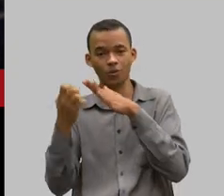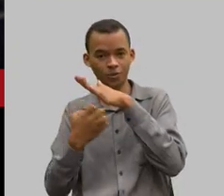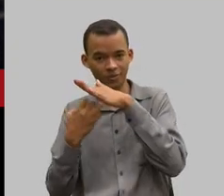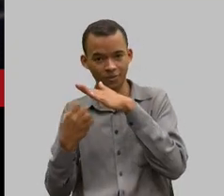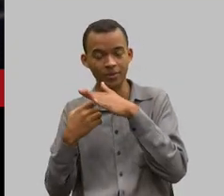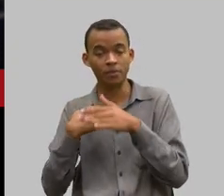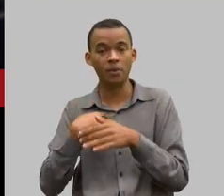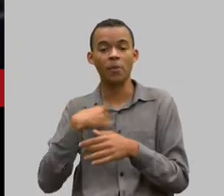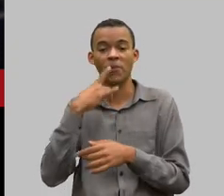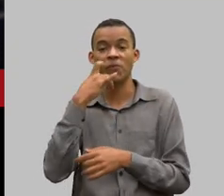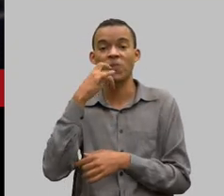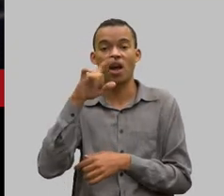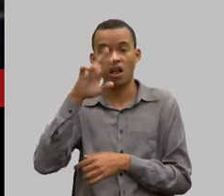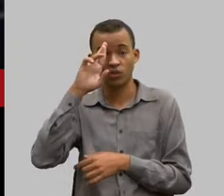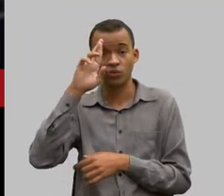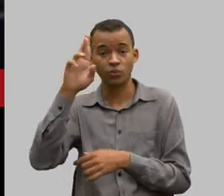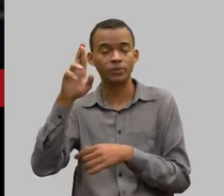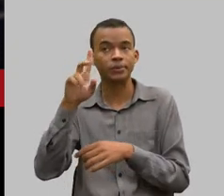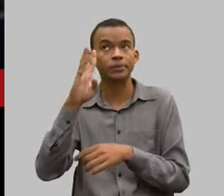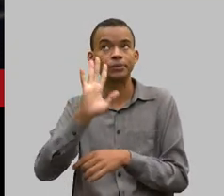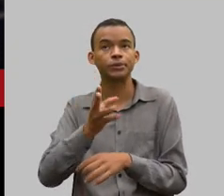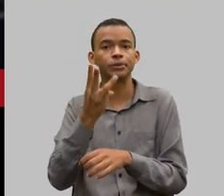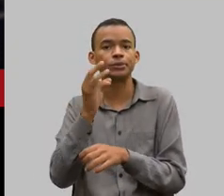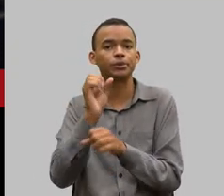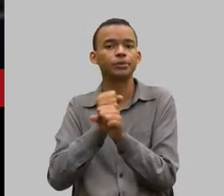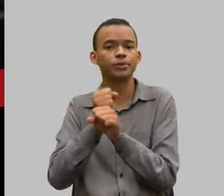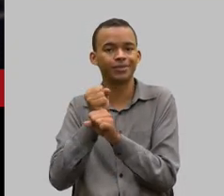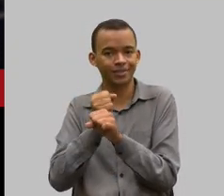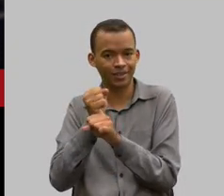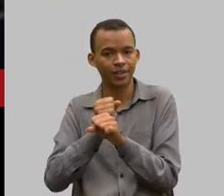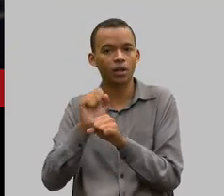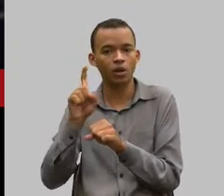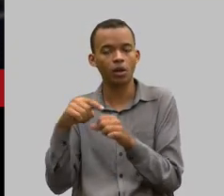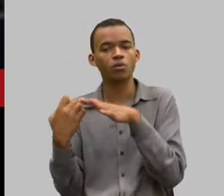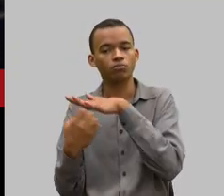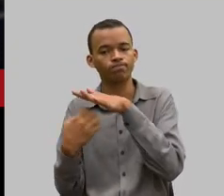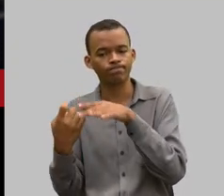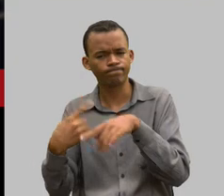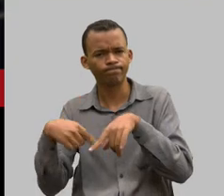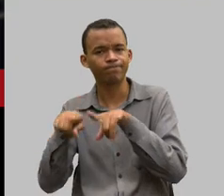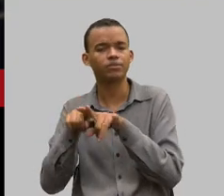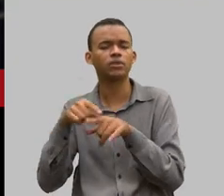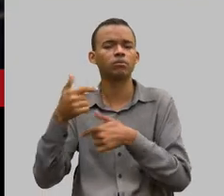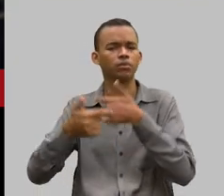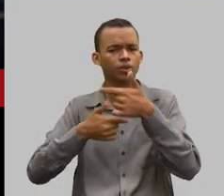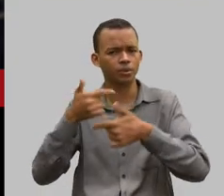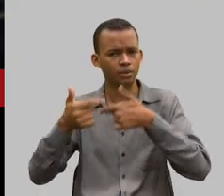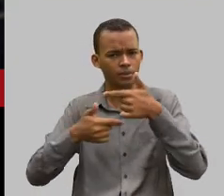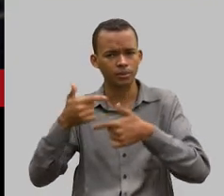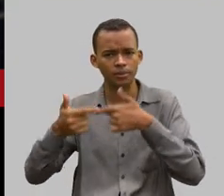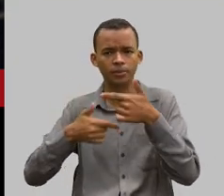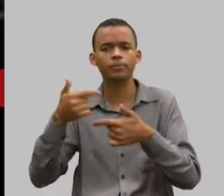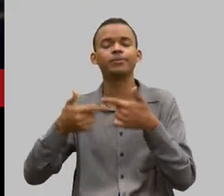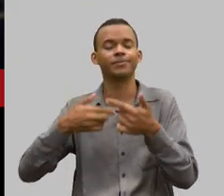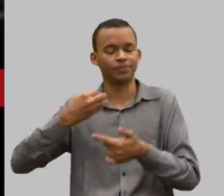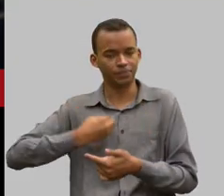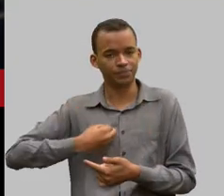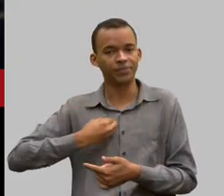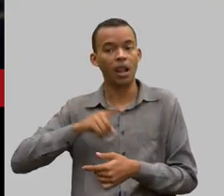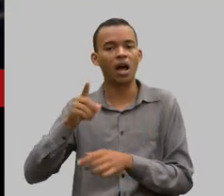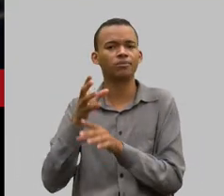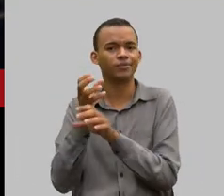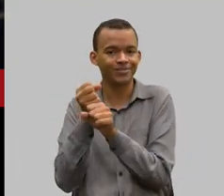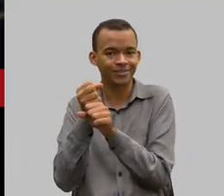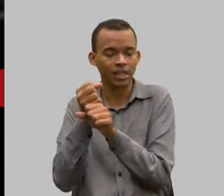lain uma das poucas cooperativas ativas que paga em dia do Brasil então é essa